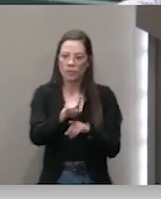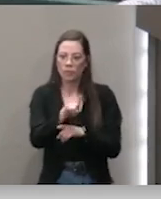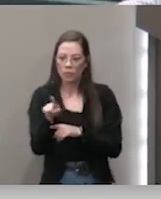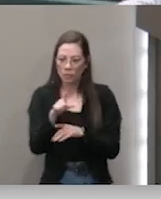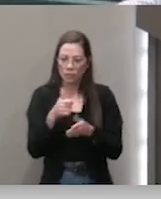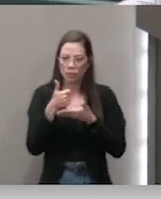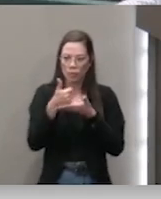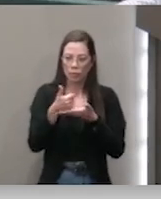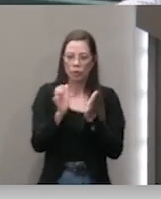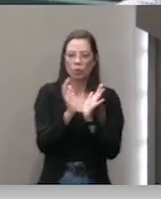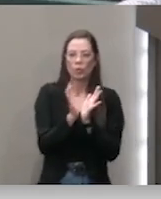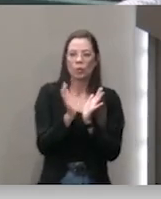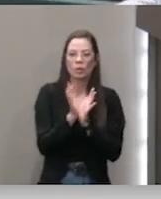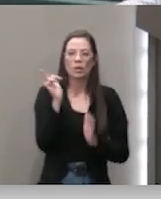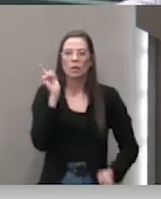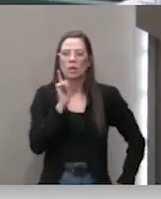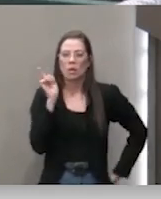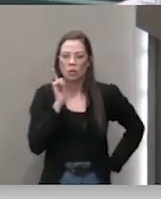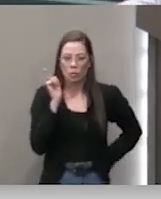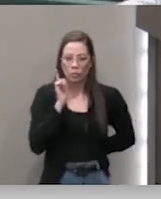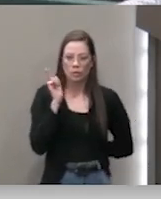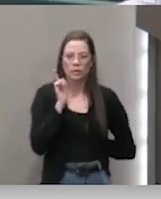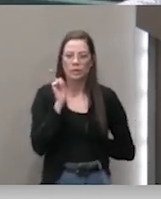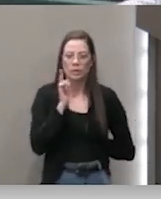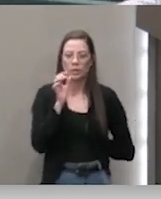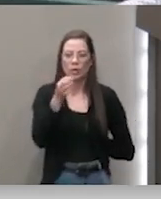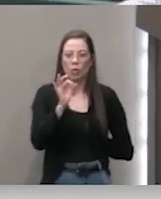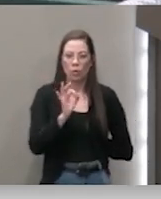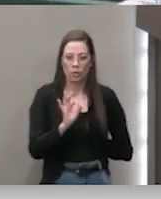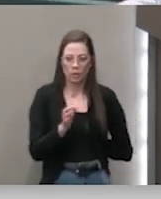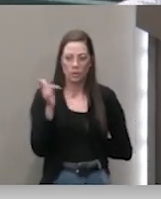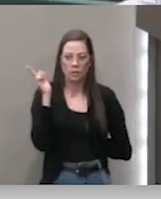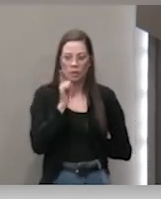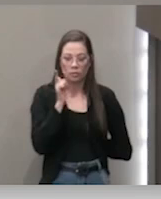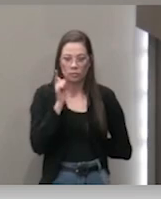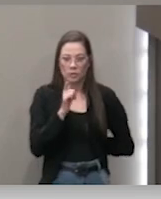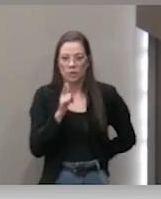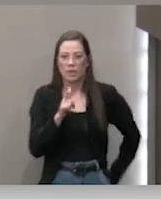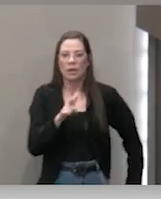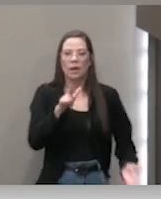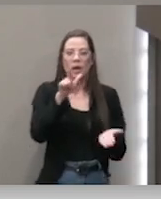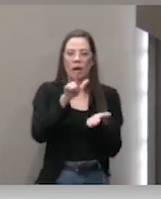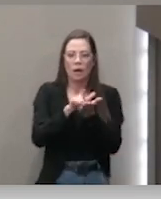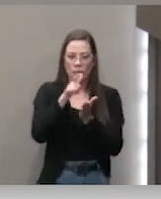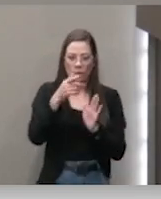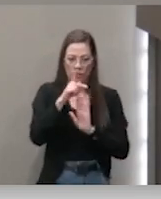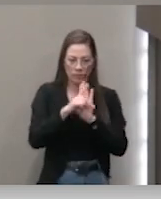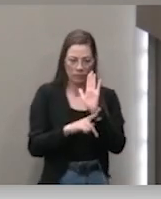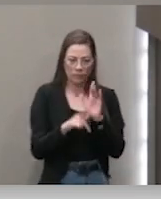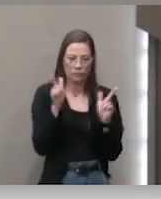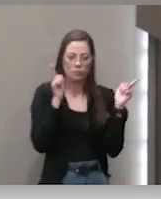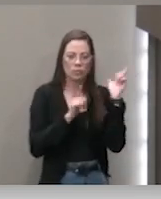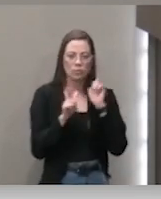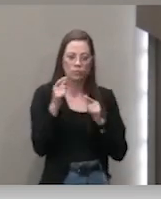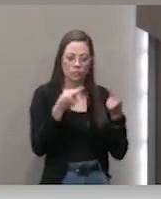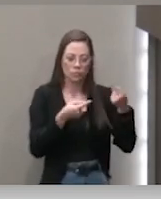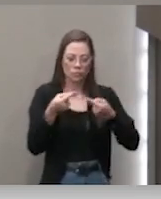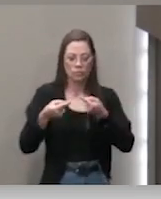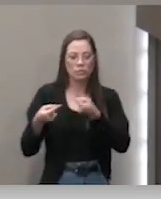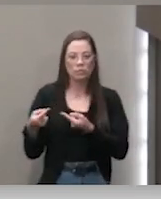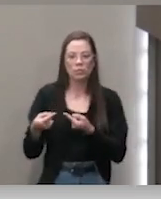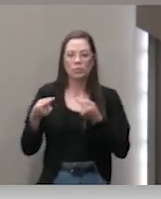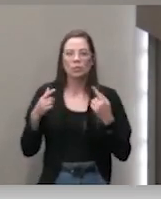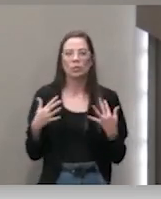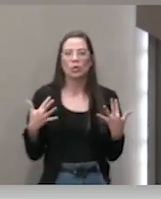para que possamos aprovar esse projeto, estabelecendo o mês de março como um marco temporal estratégico para a discussão